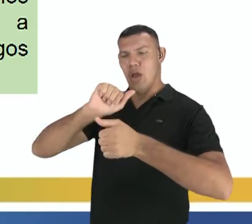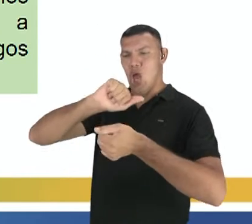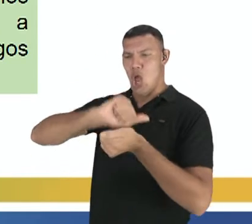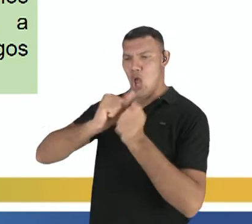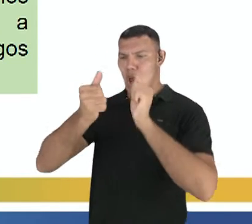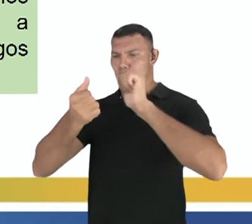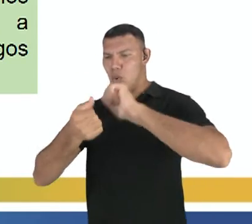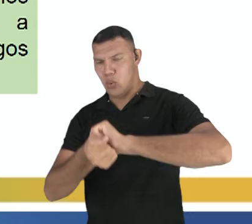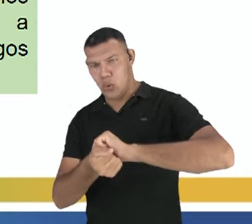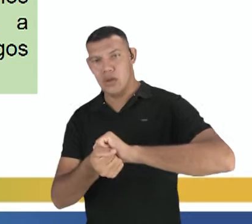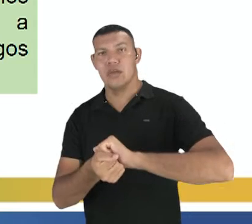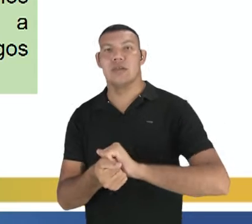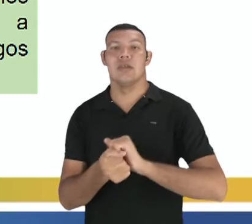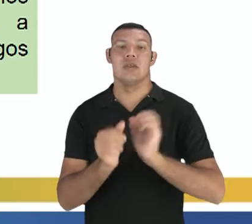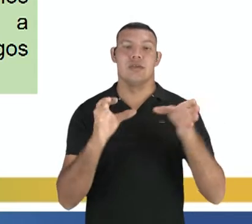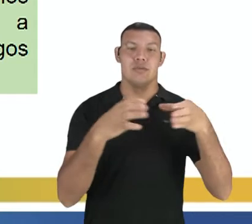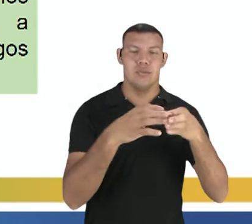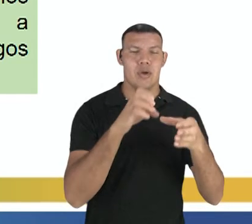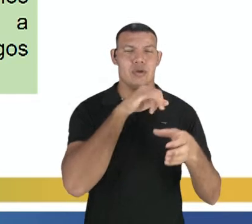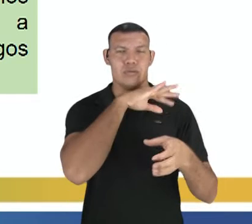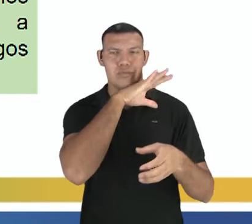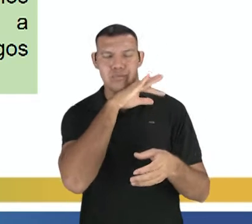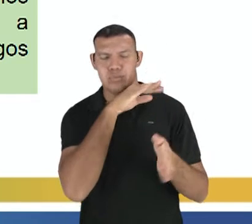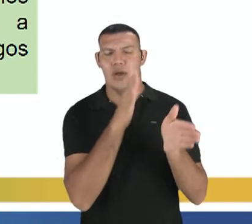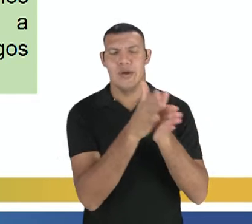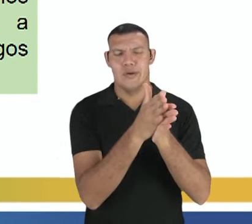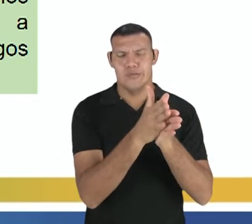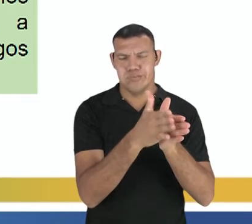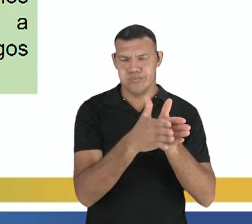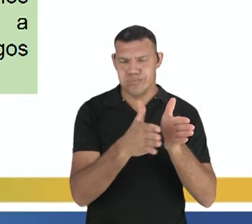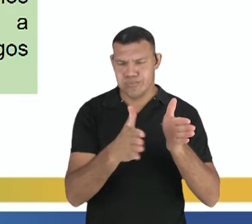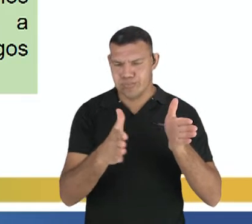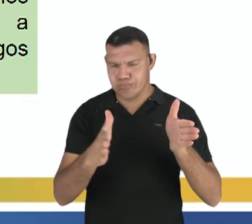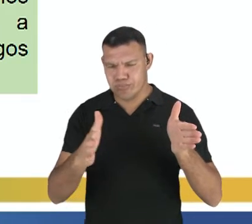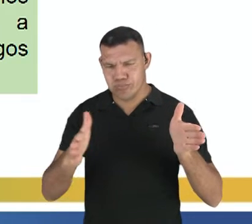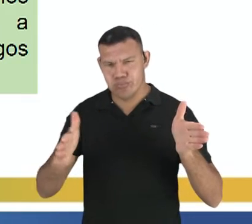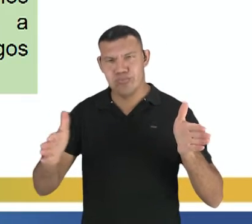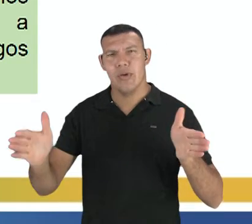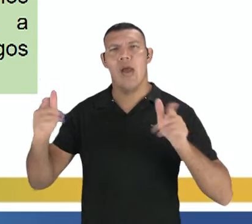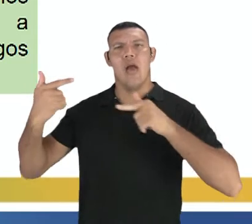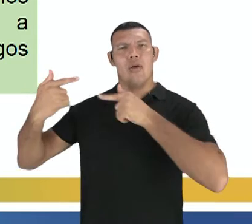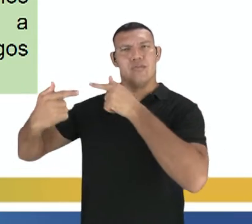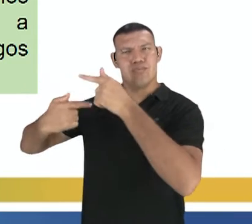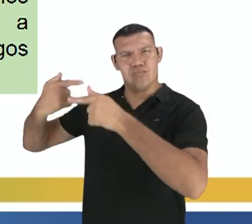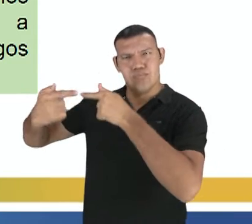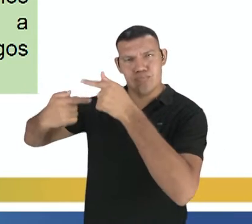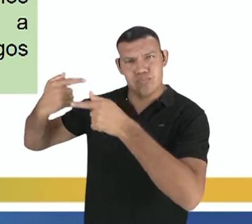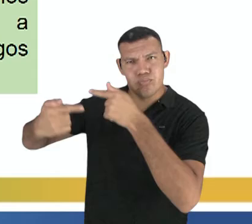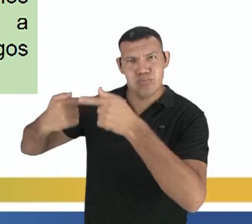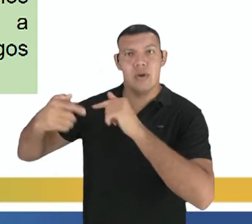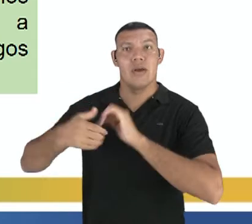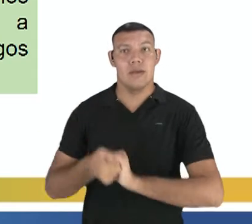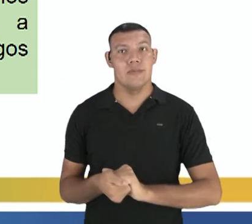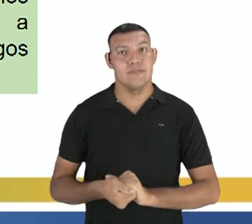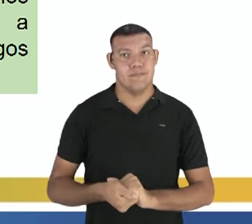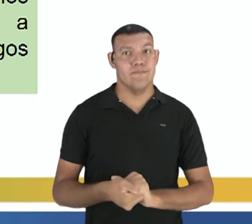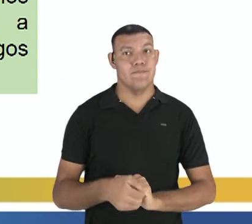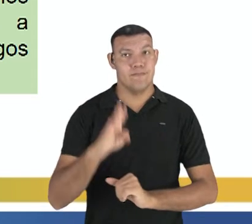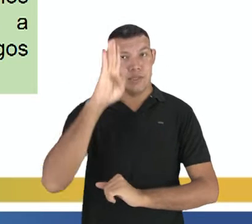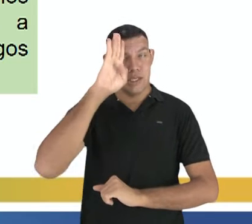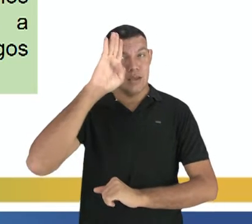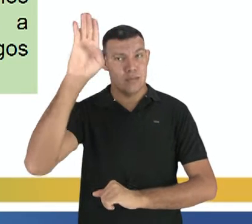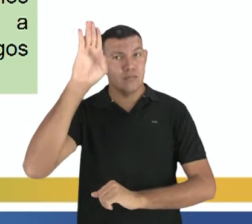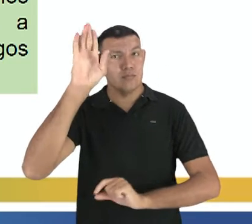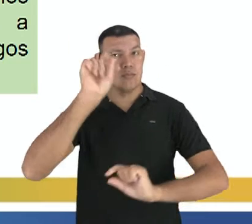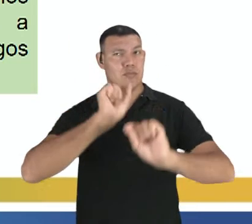das espécies ao longo do tempo, por um longo tempo, ao longo de gerações. A ideia principal da